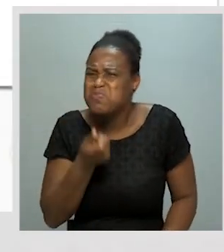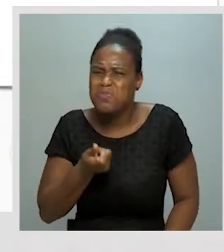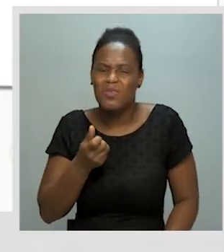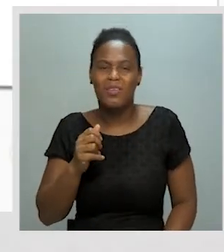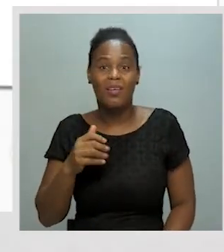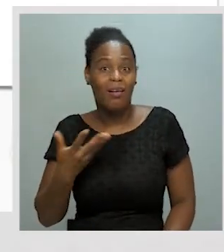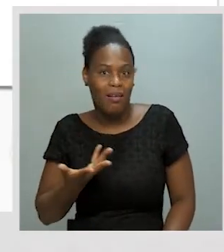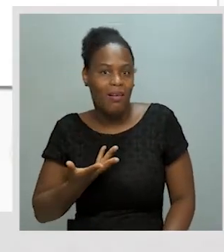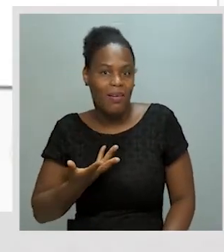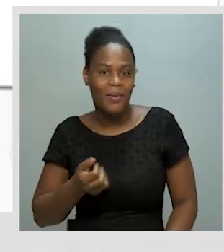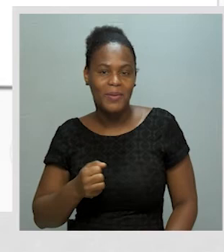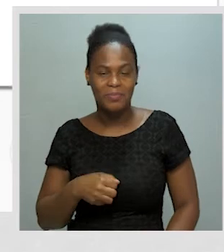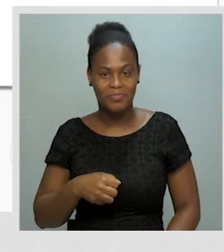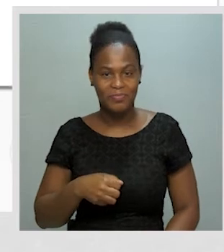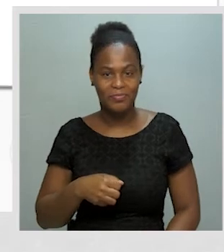vê?